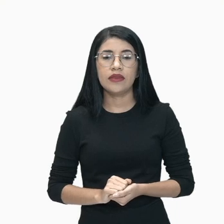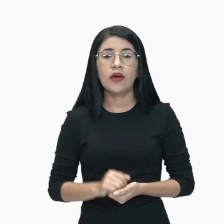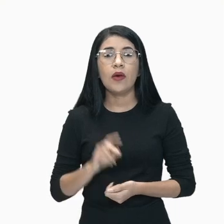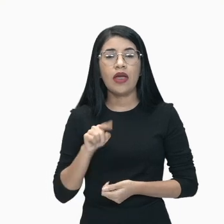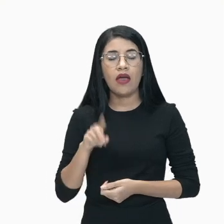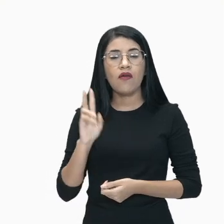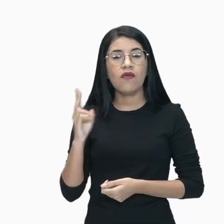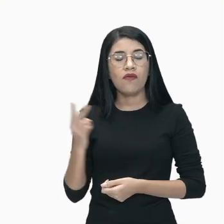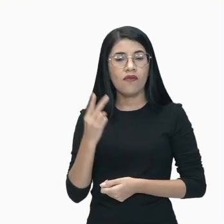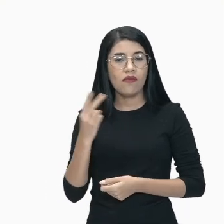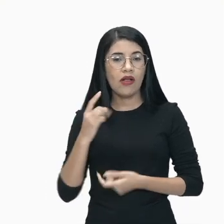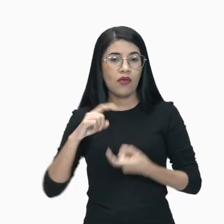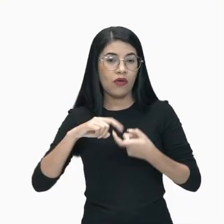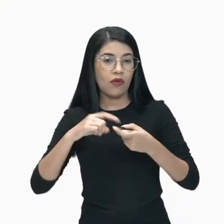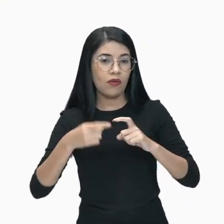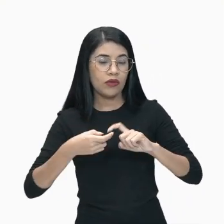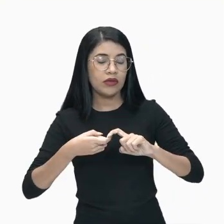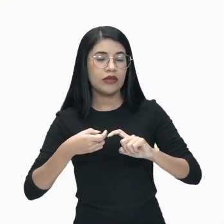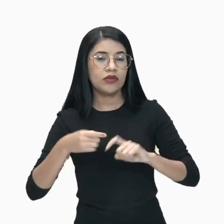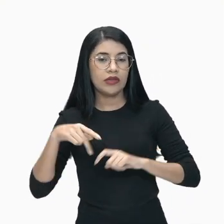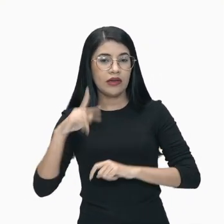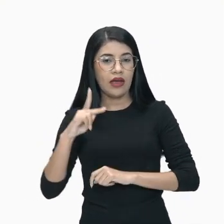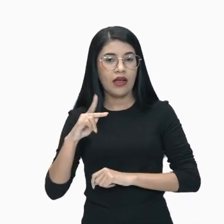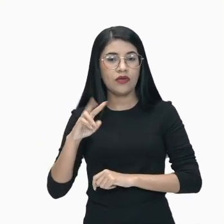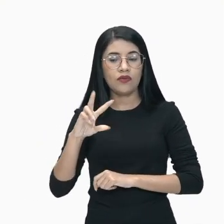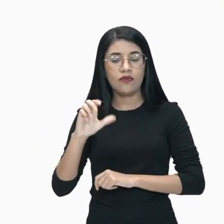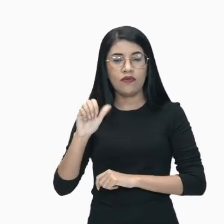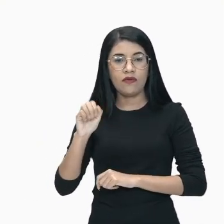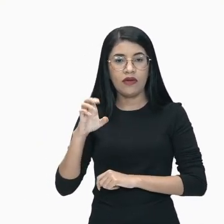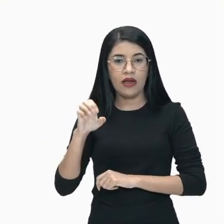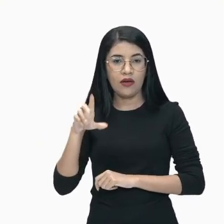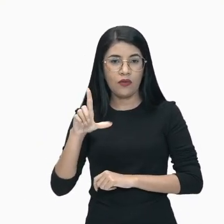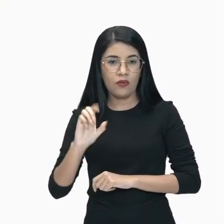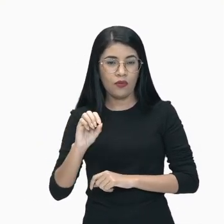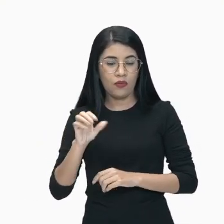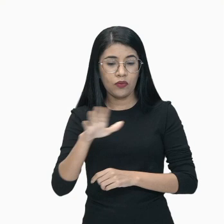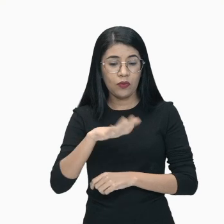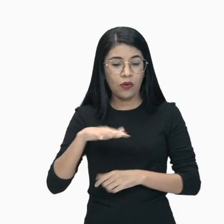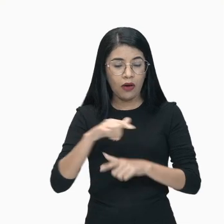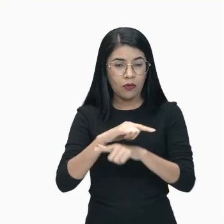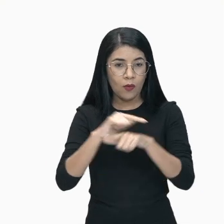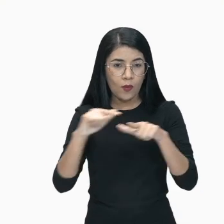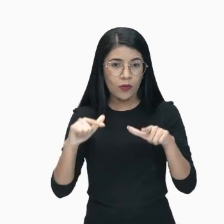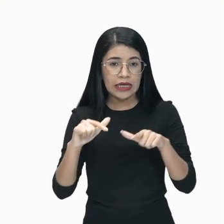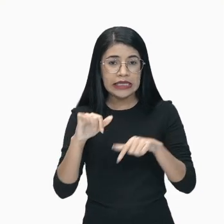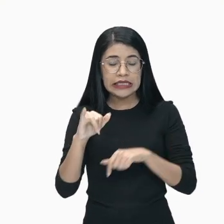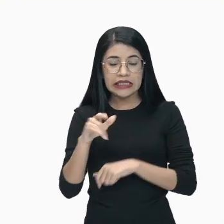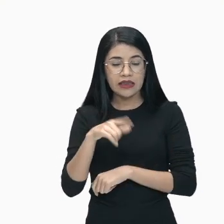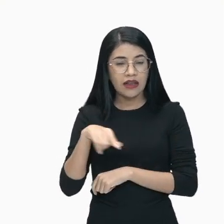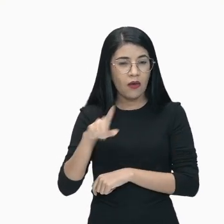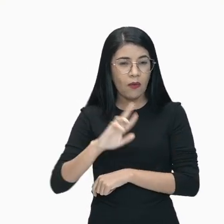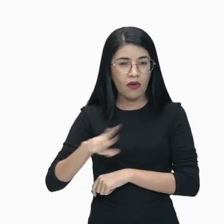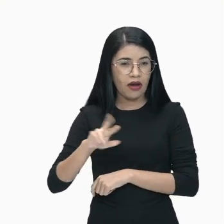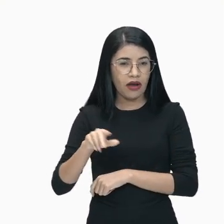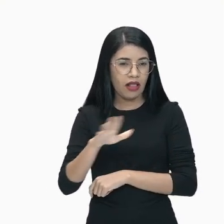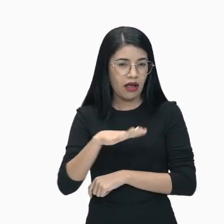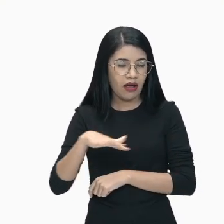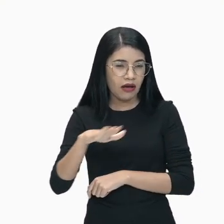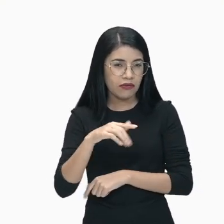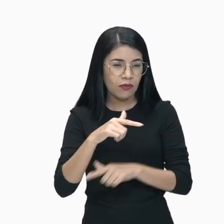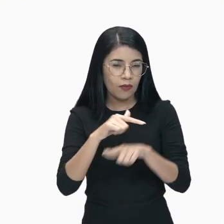da constante K para o vácuo. Se o meio não for o vácuo, a constante K vai ter um